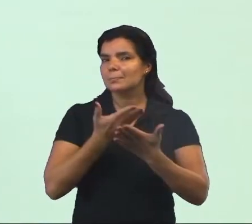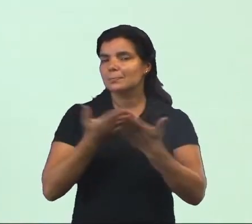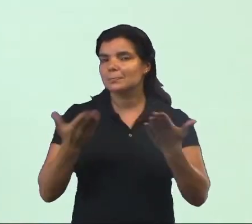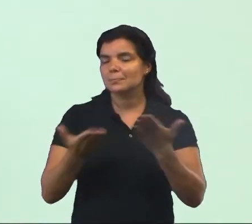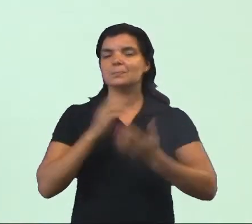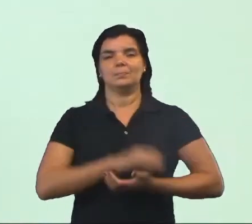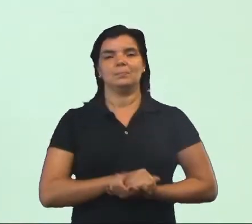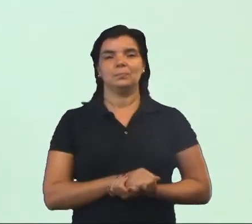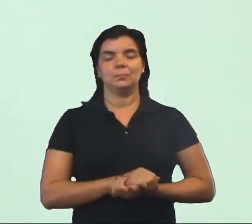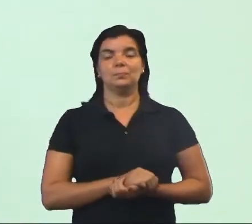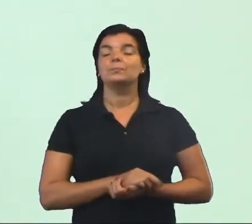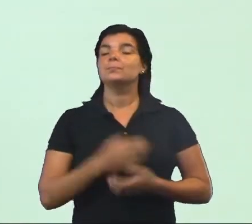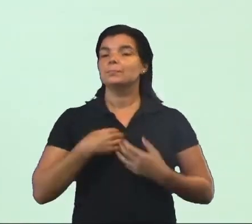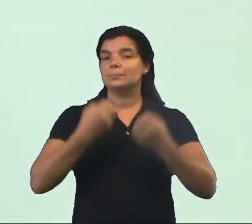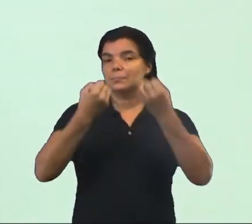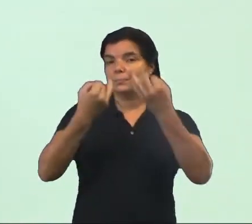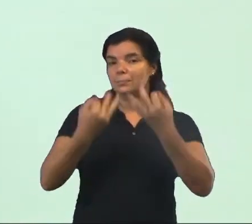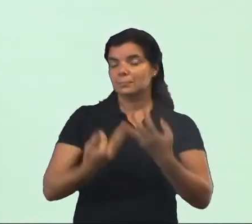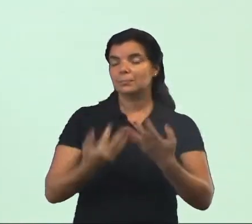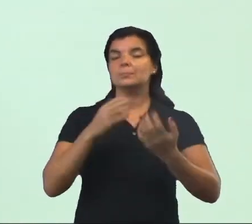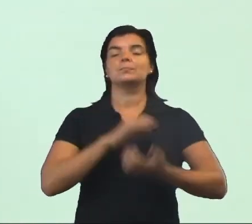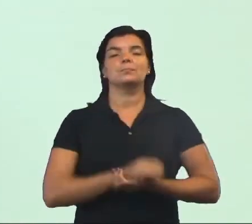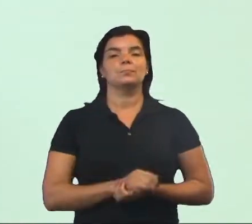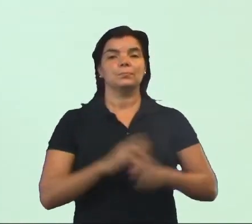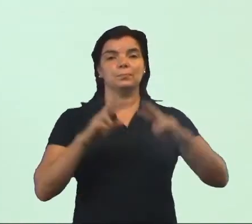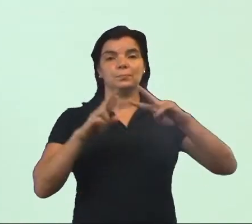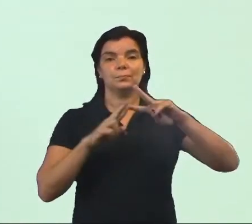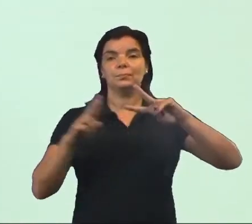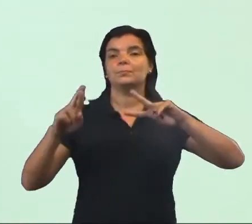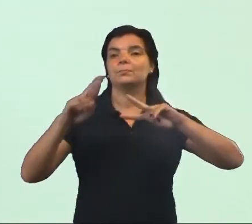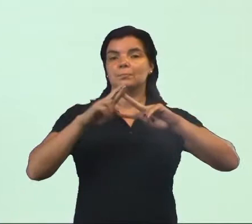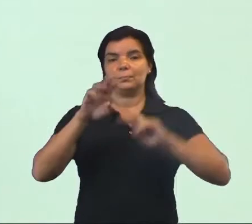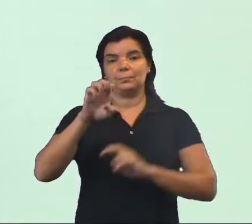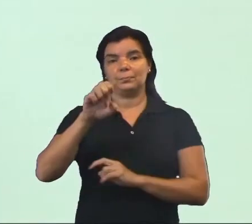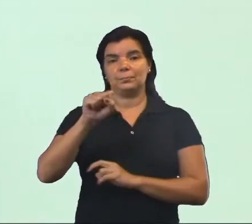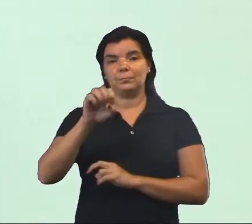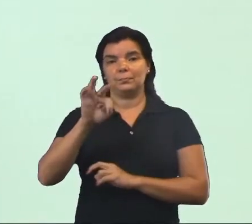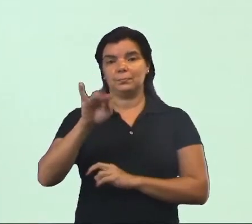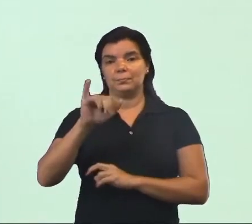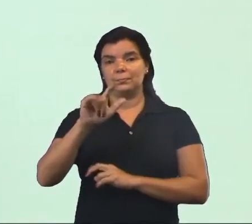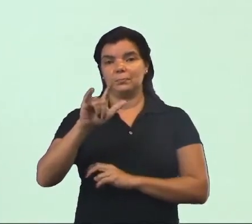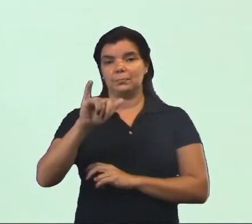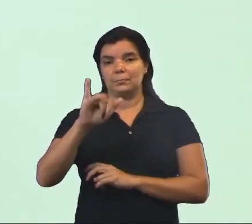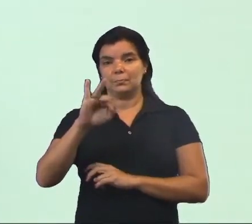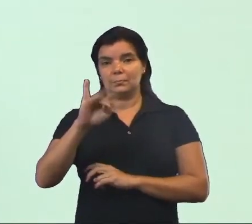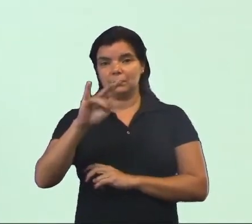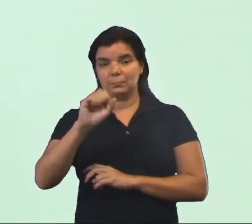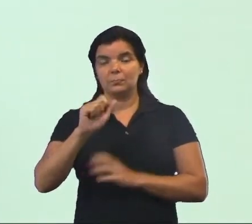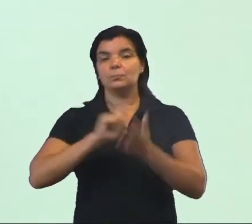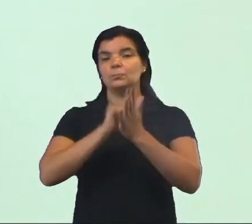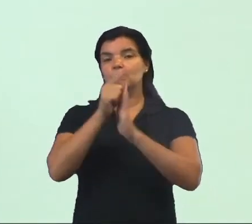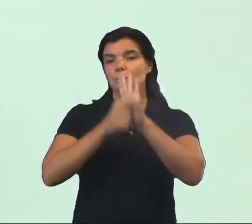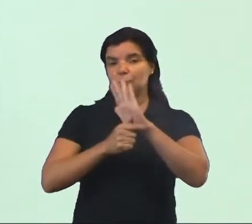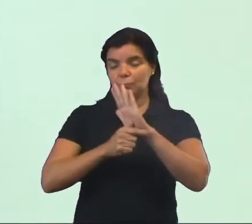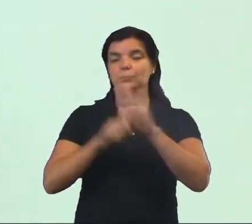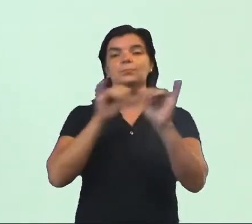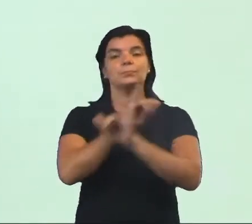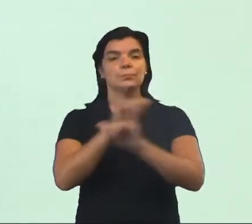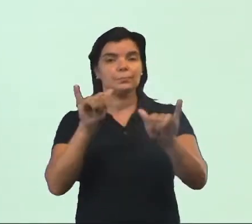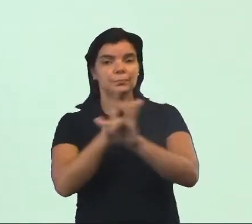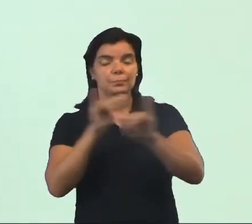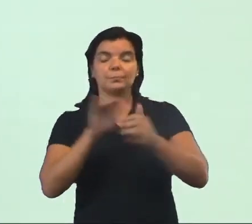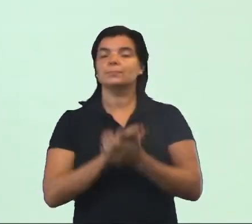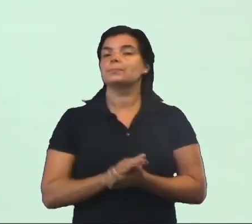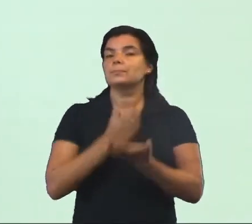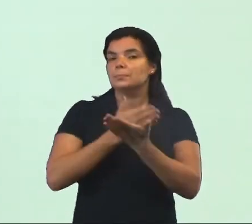aula de hoje? Hoje nós vamos falar sobre recursos estilísticos na notícia. E para a gente